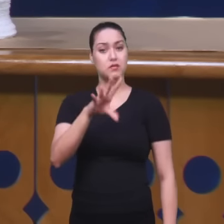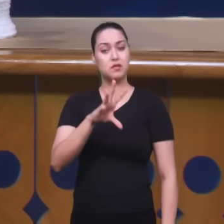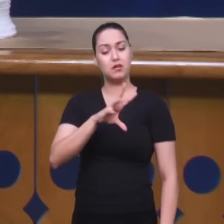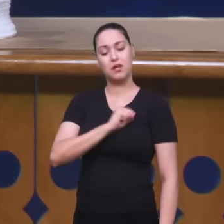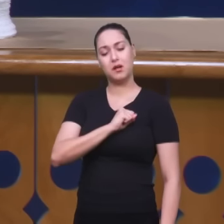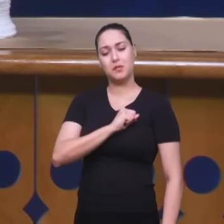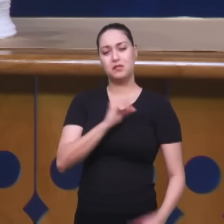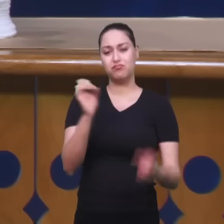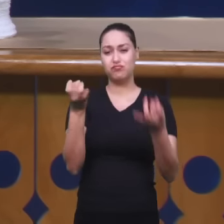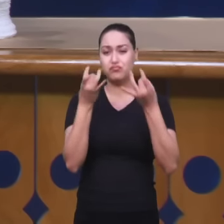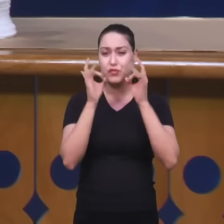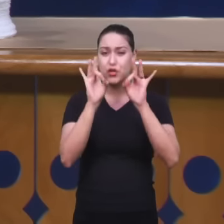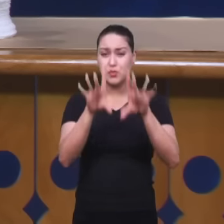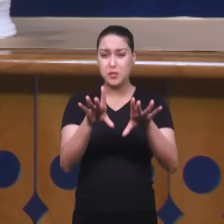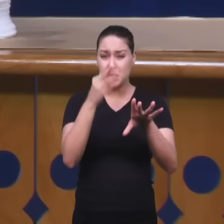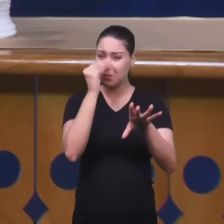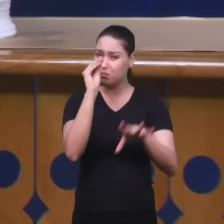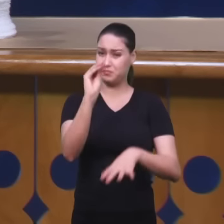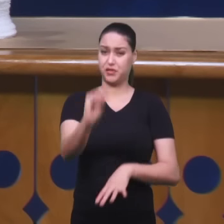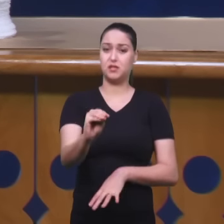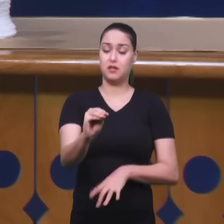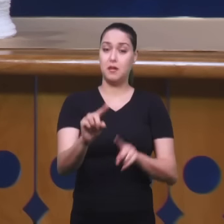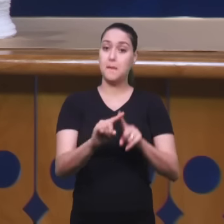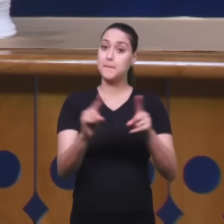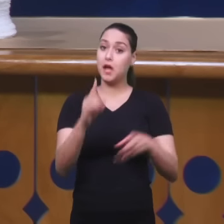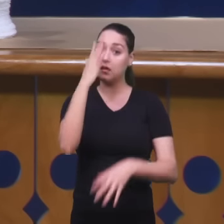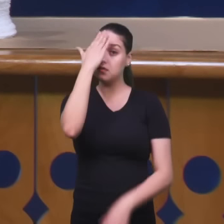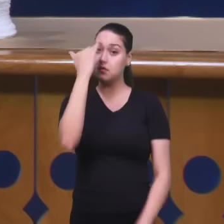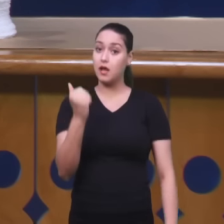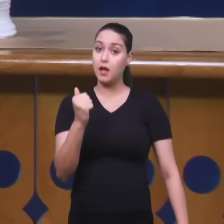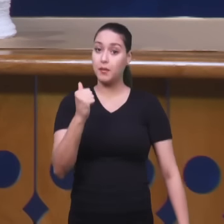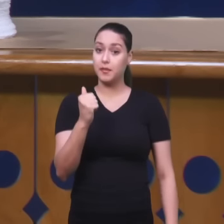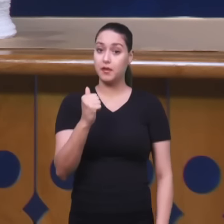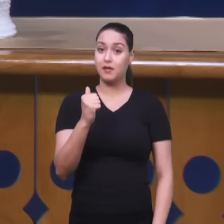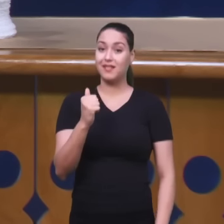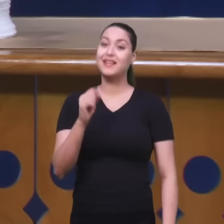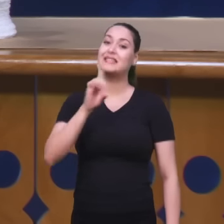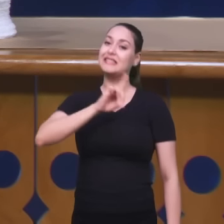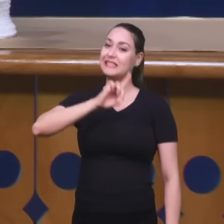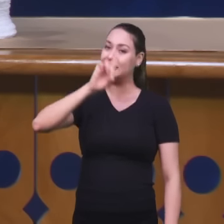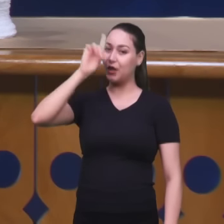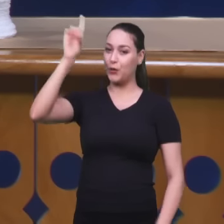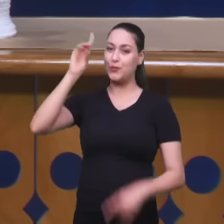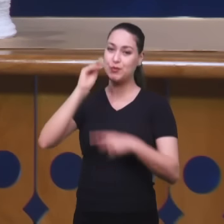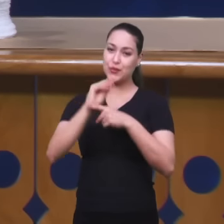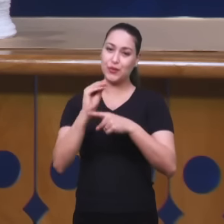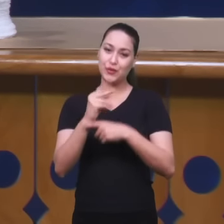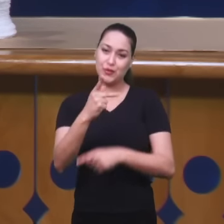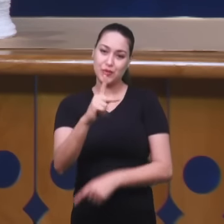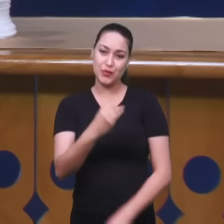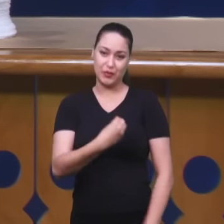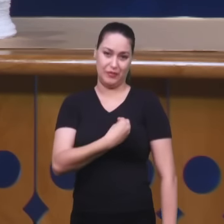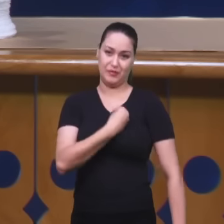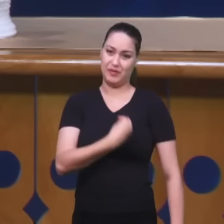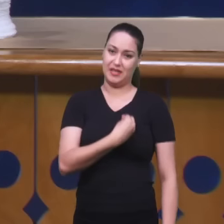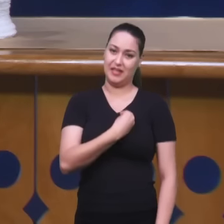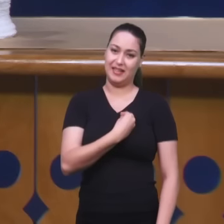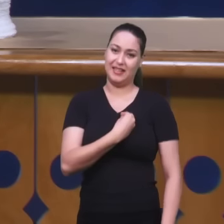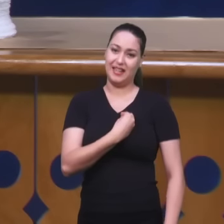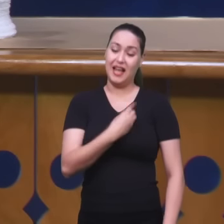Na hora da aflição Mas saiba Não foi por acaso Que nós estamos Nos encontrando aqui Deus